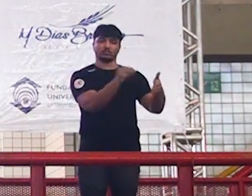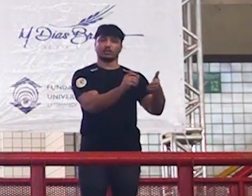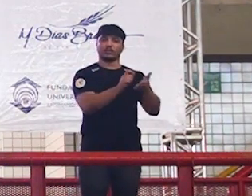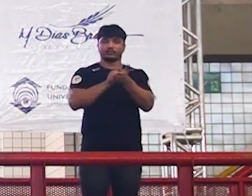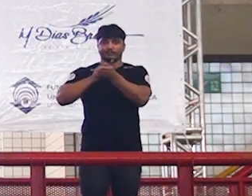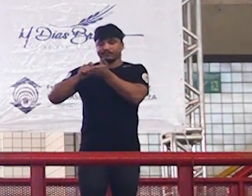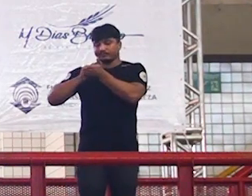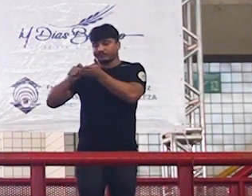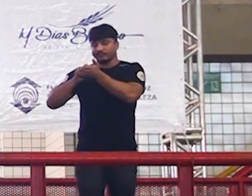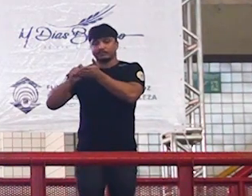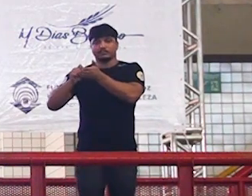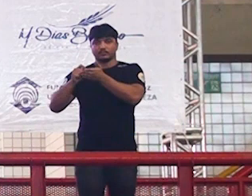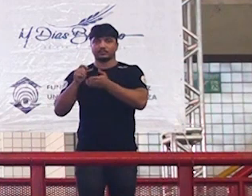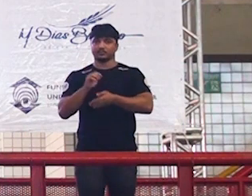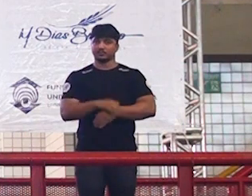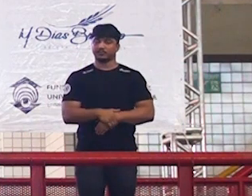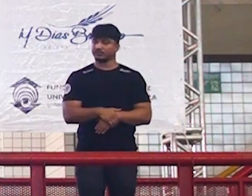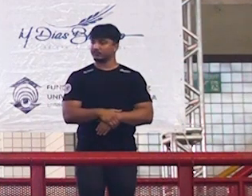grifado